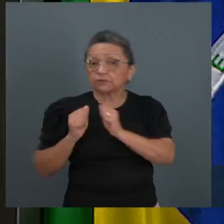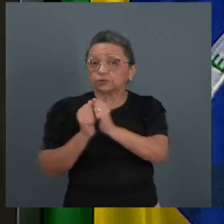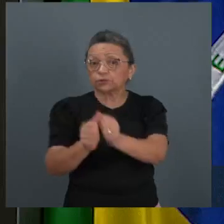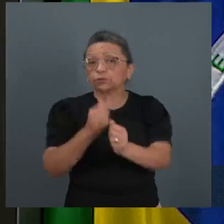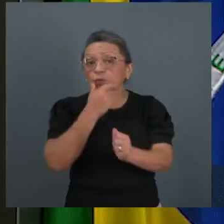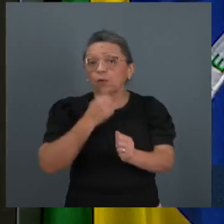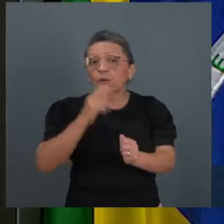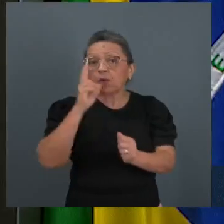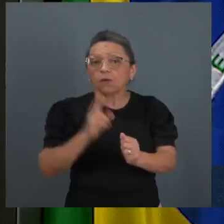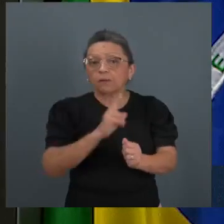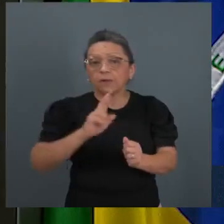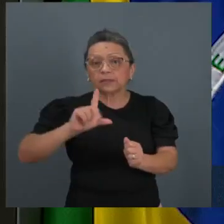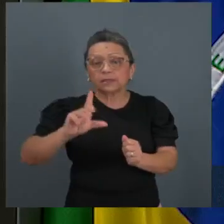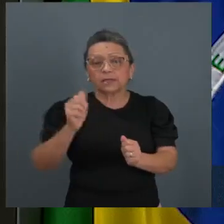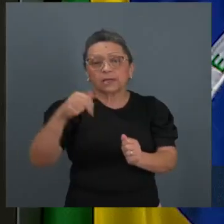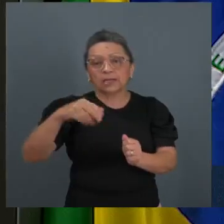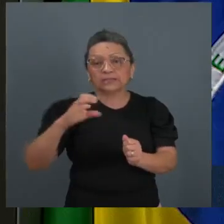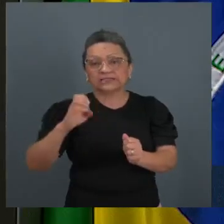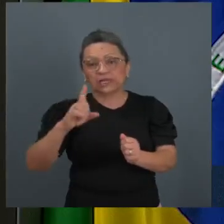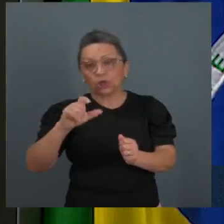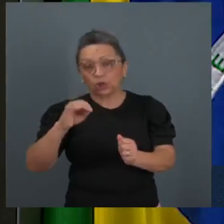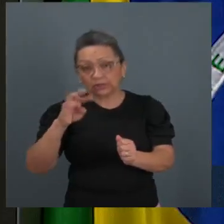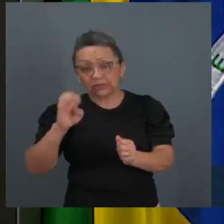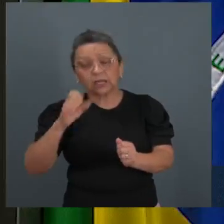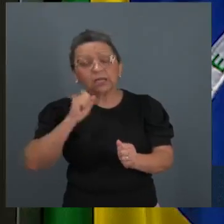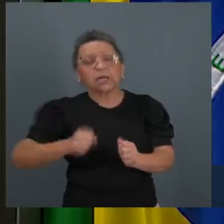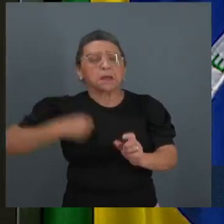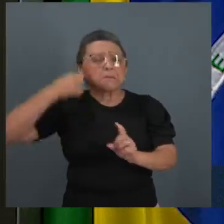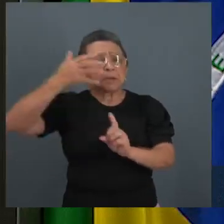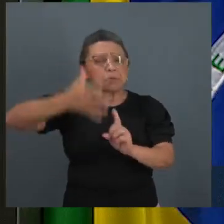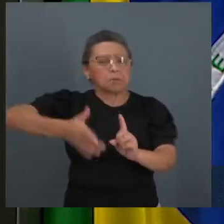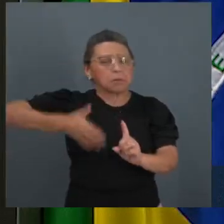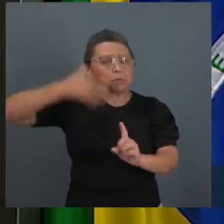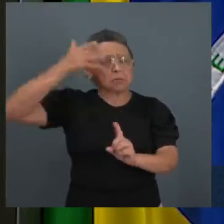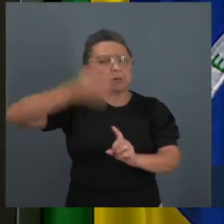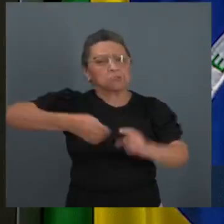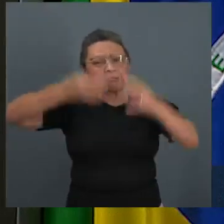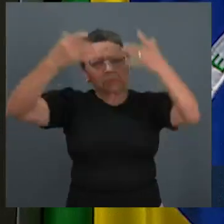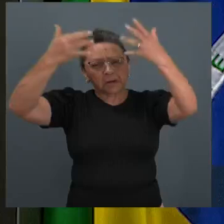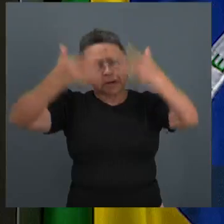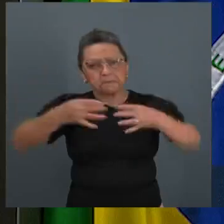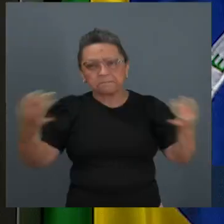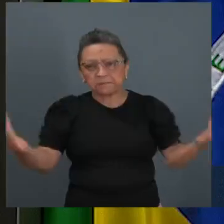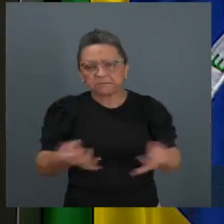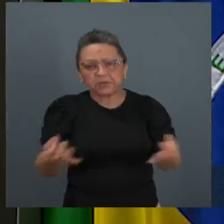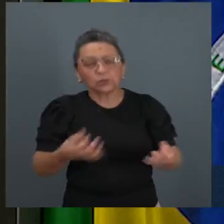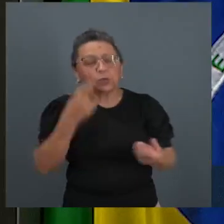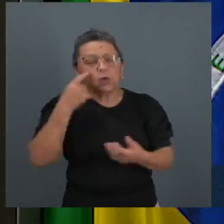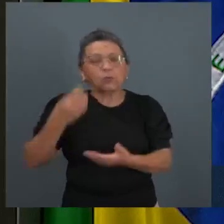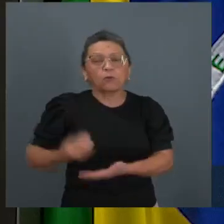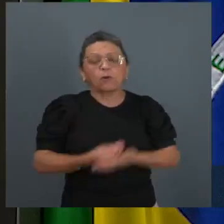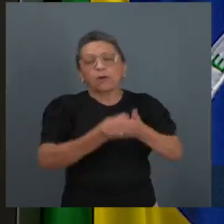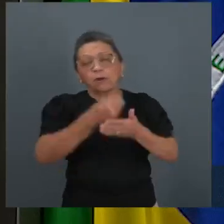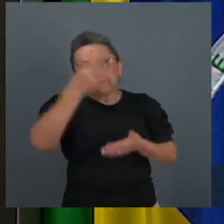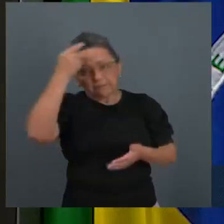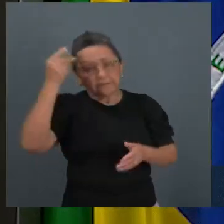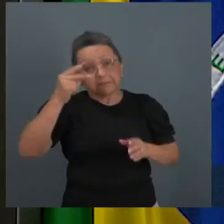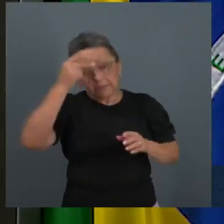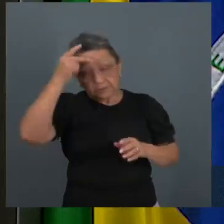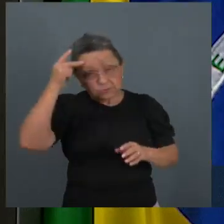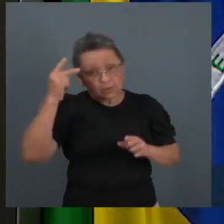Lancelotti, fez um belo pronunciamento de como é a vida lá na ponta, lá onde estão os moradores de